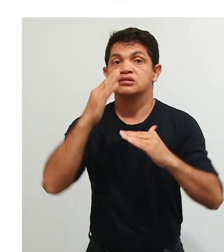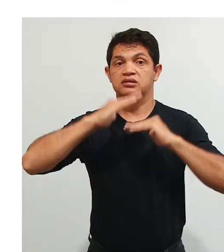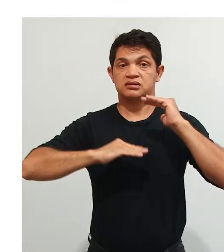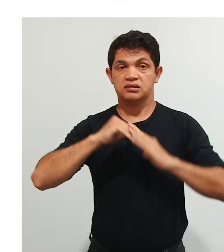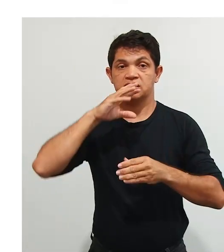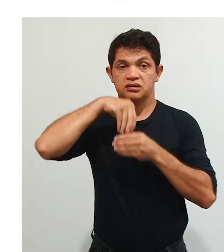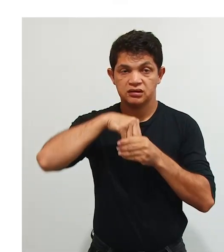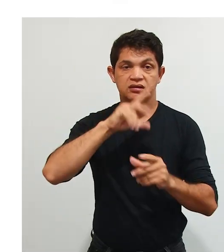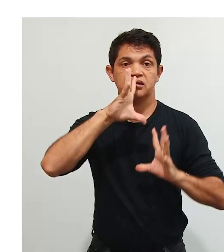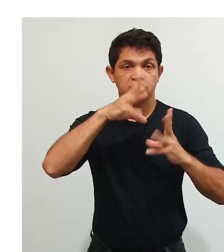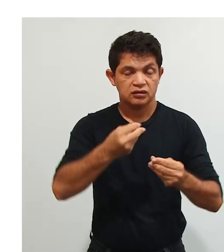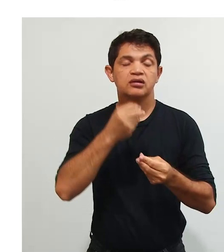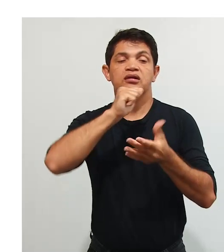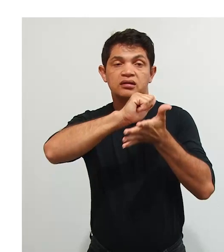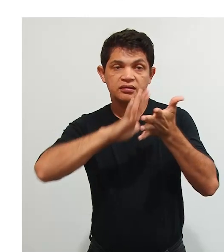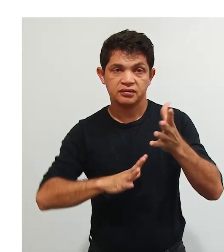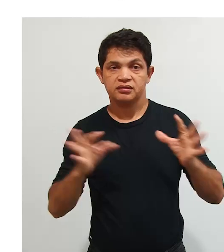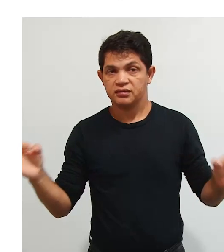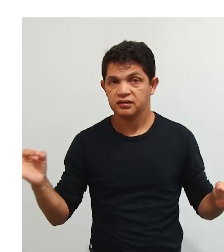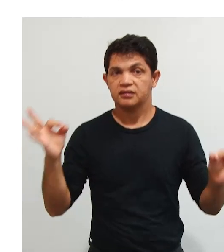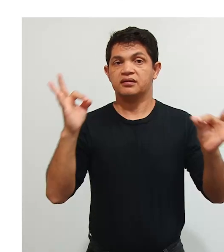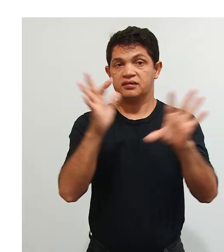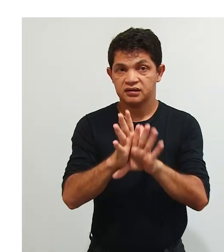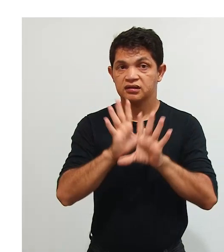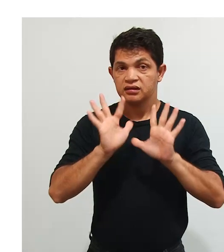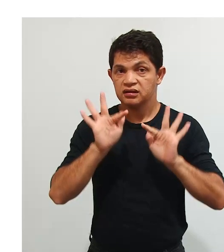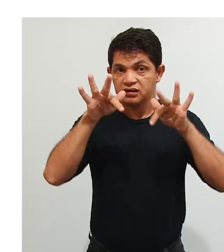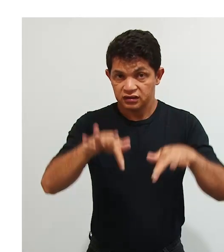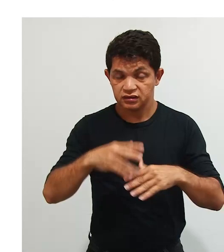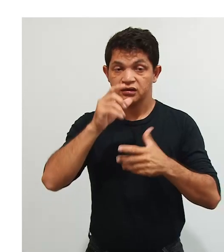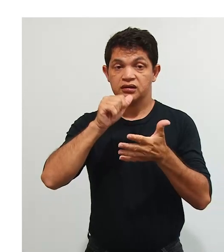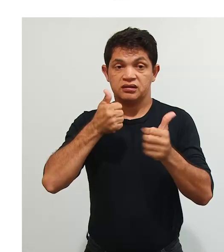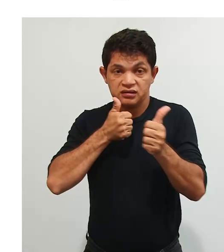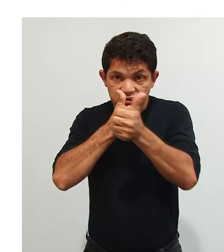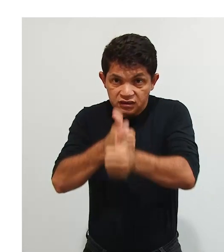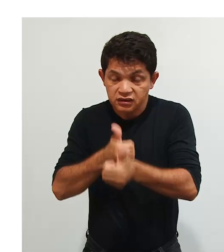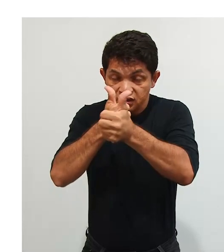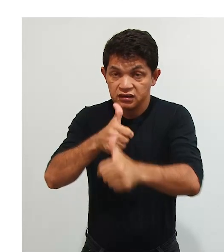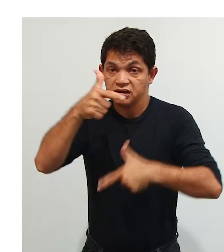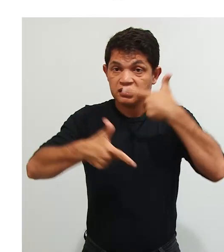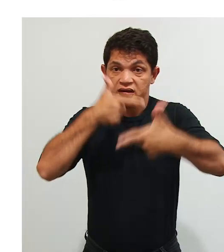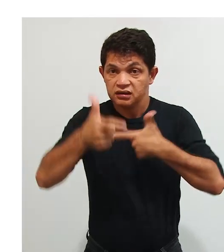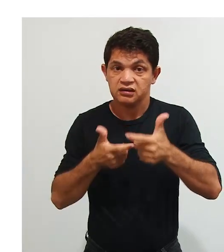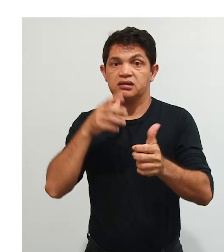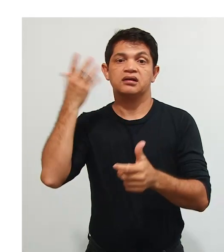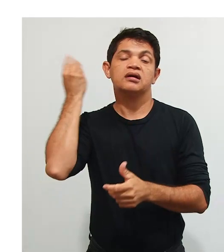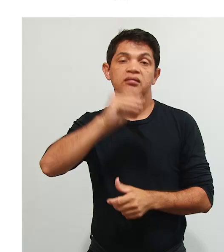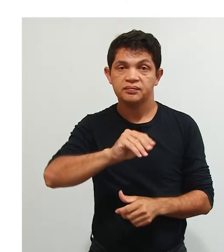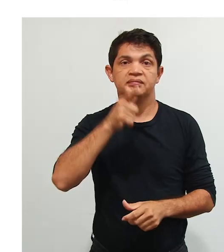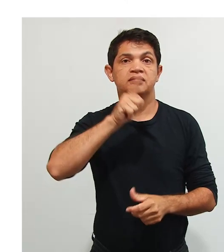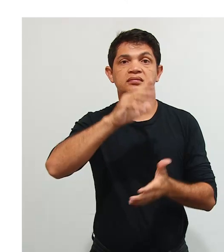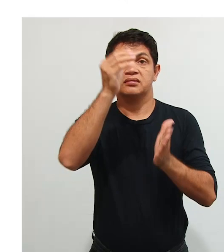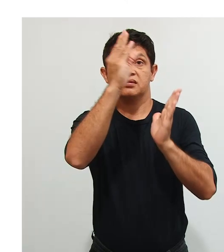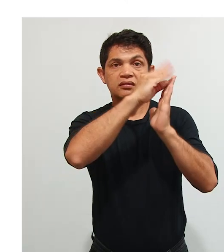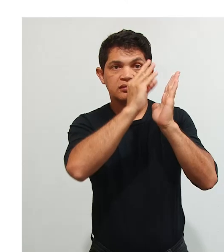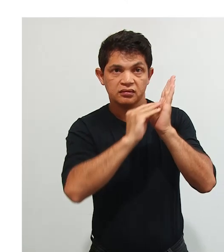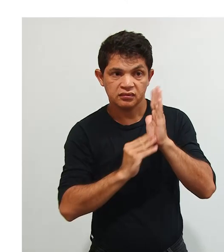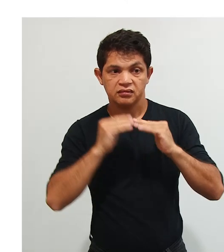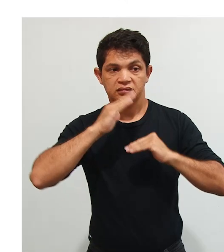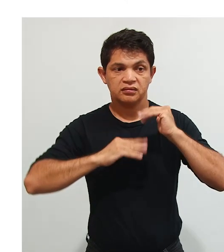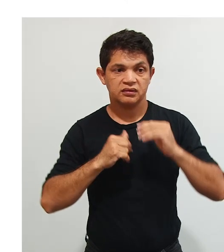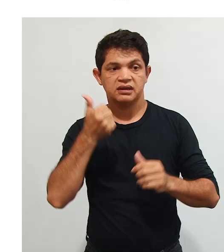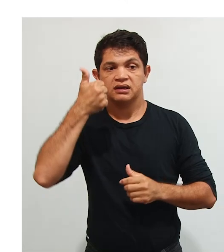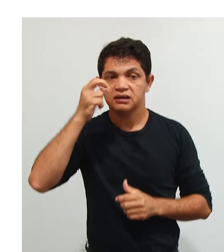quanto essa atividade está conectada a um desempenho de excelência daquele setor. Os